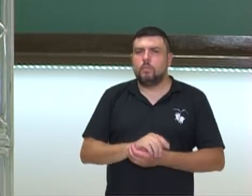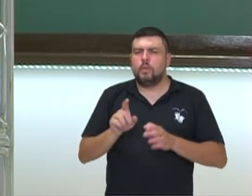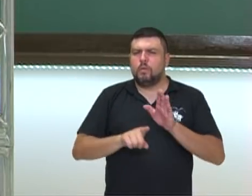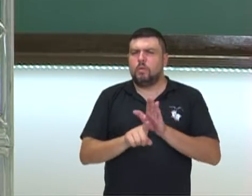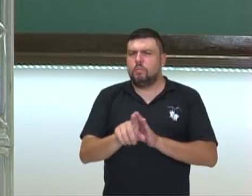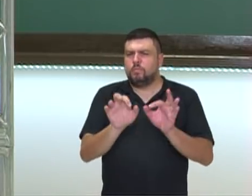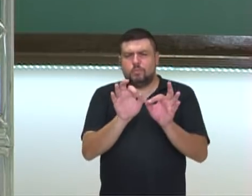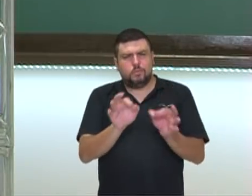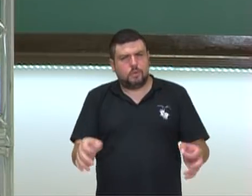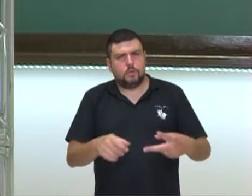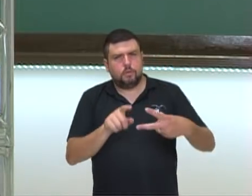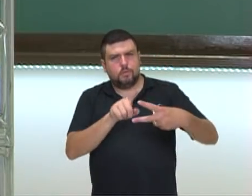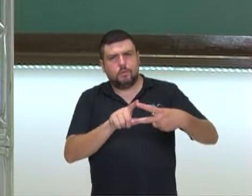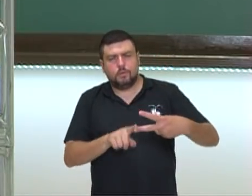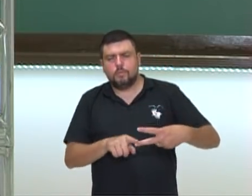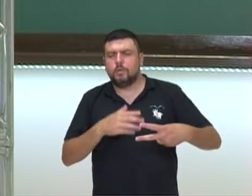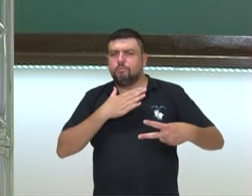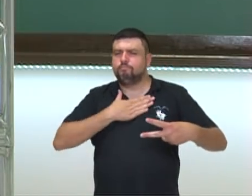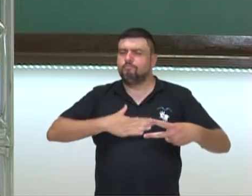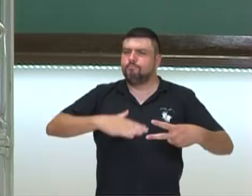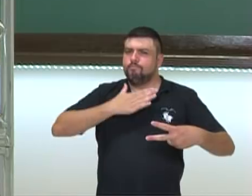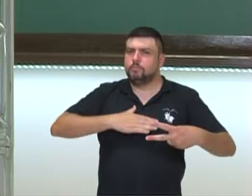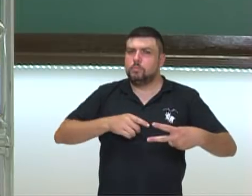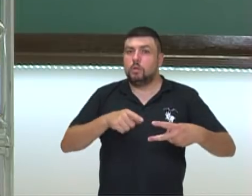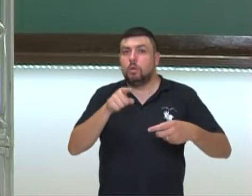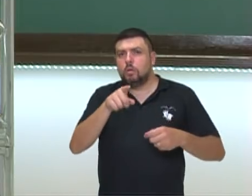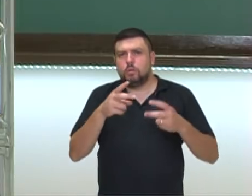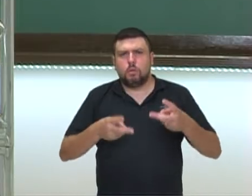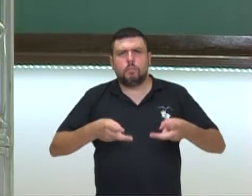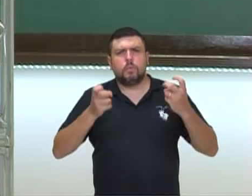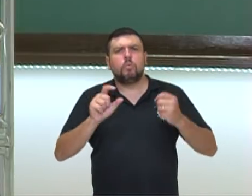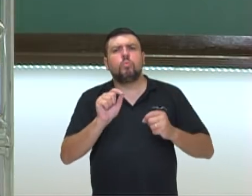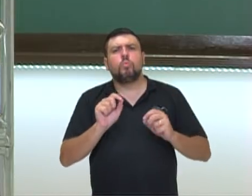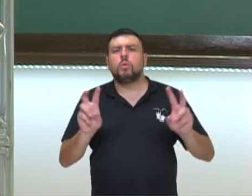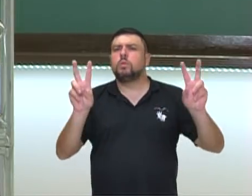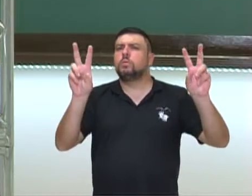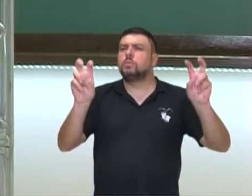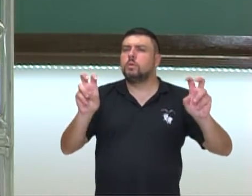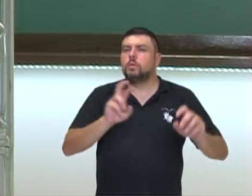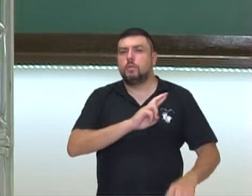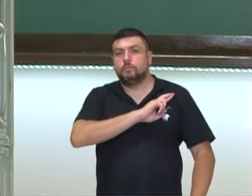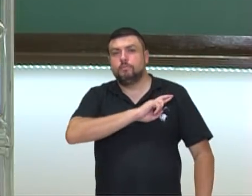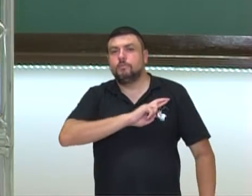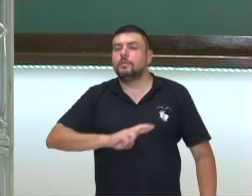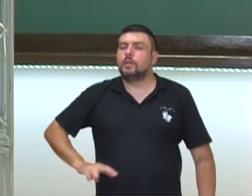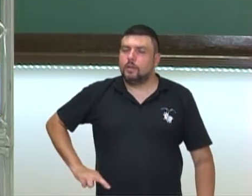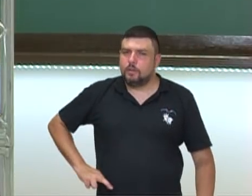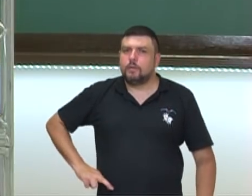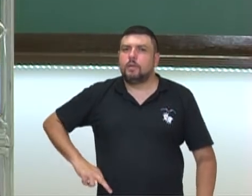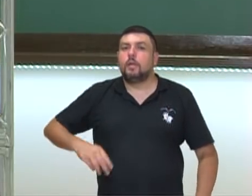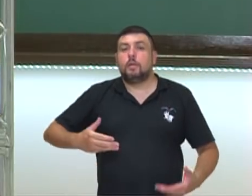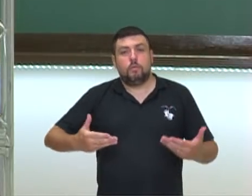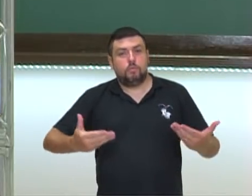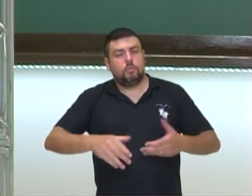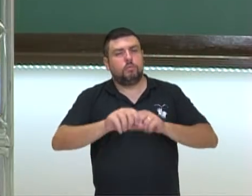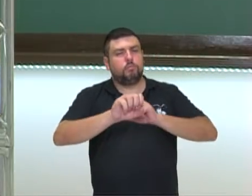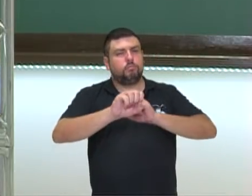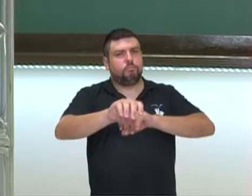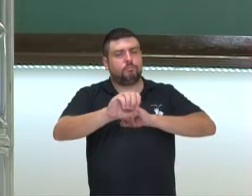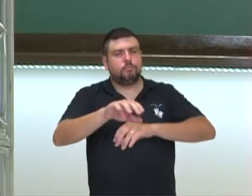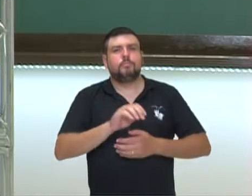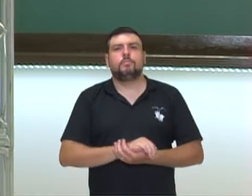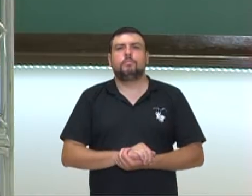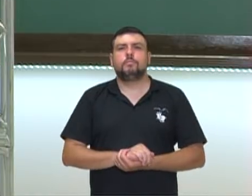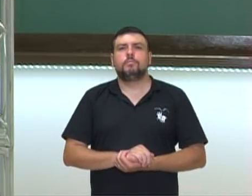tranquilas para você. Você já percebeu que estamos no assunto da República e é disso que vamos tratar nessa